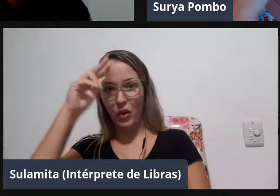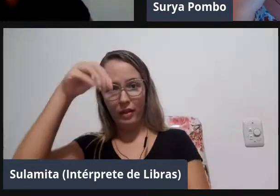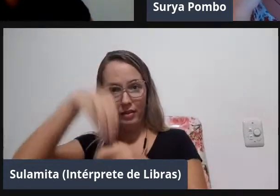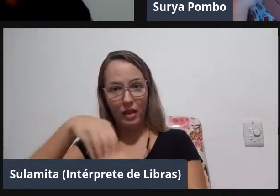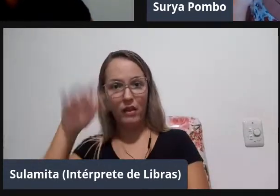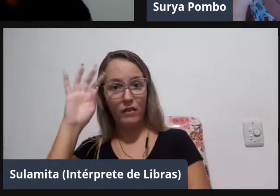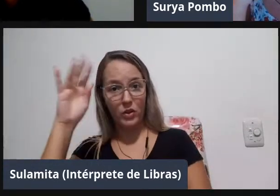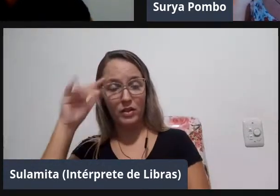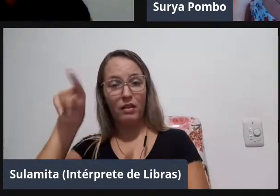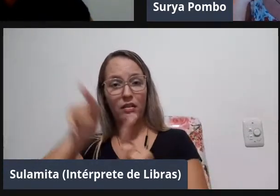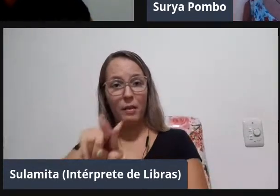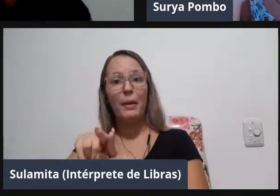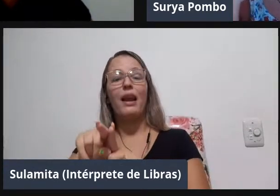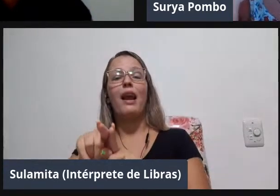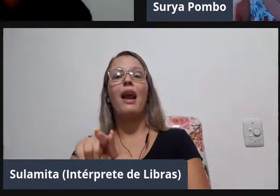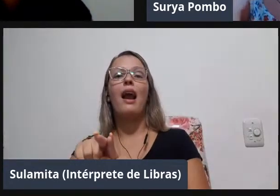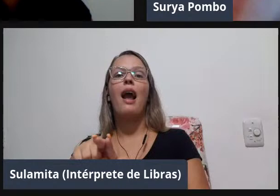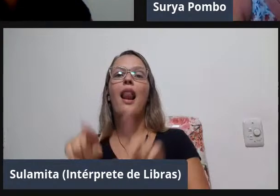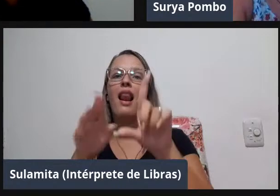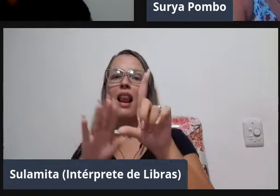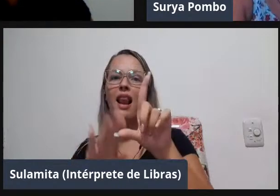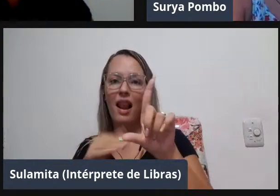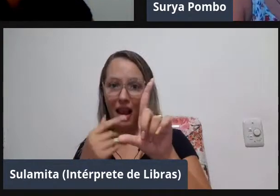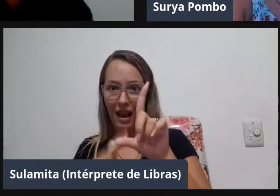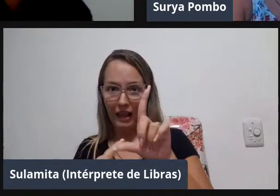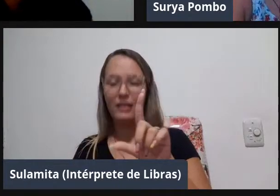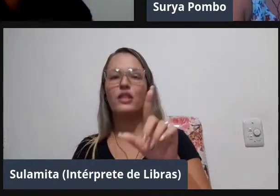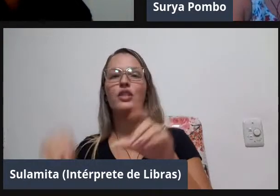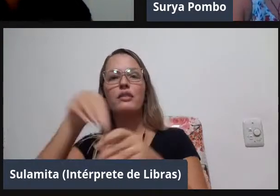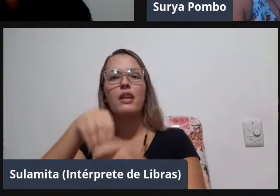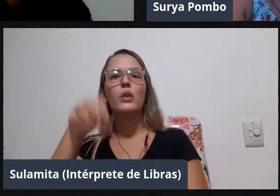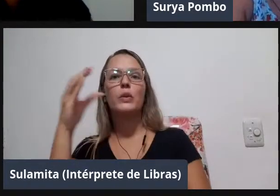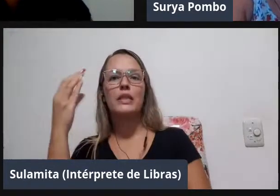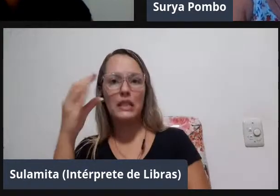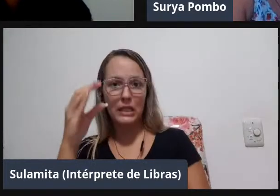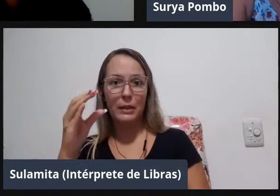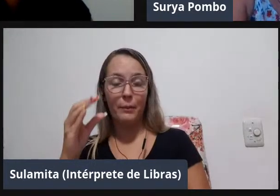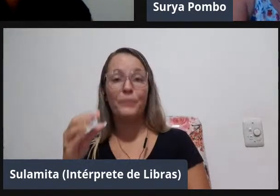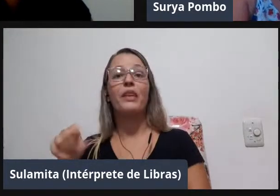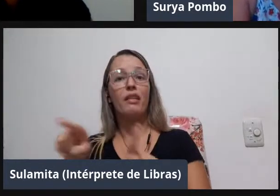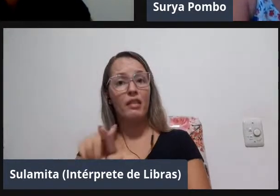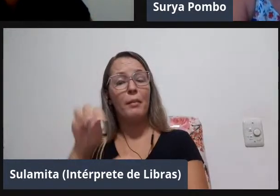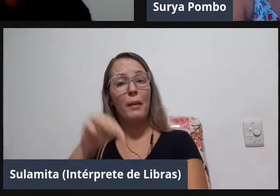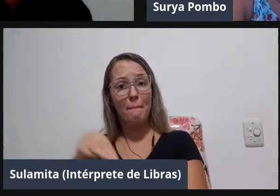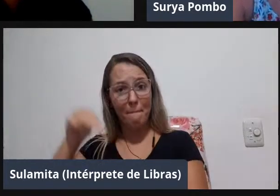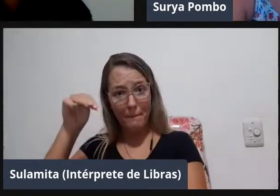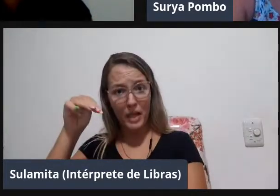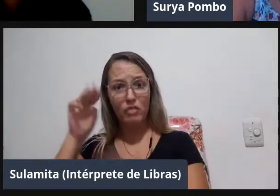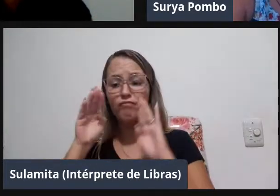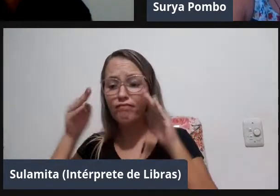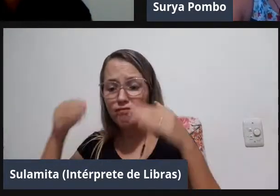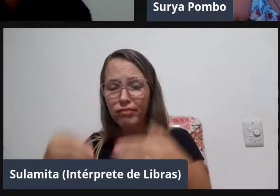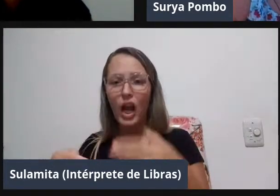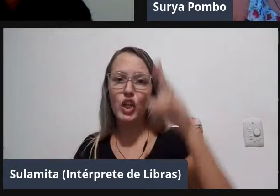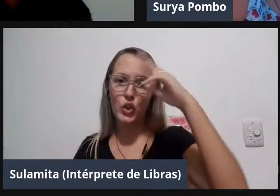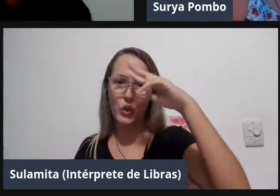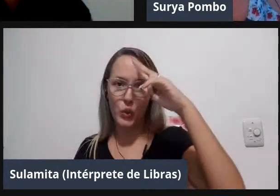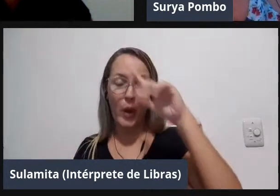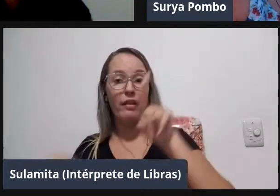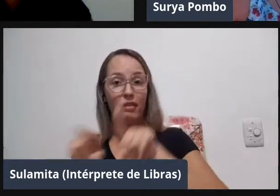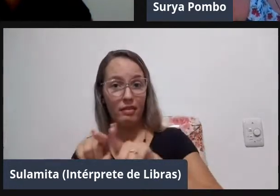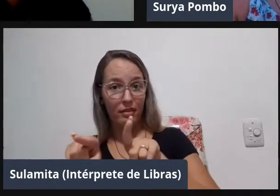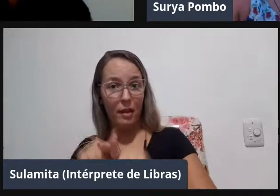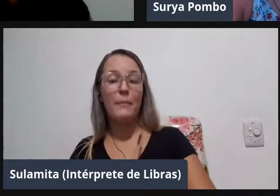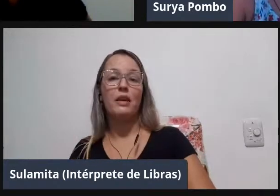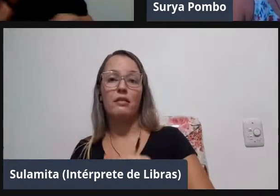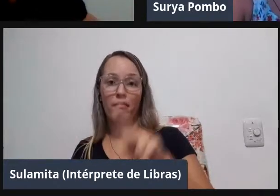Letras, Ciências Humanas da Universidade de São Paulo. Mestre e doutora em História e Historiografia da Educação, também pela Universidade de São